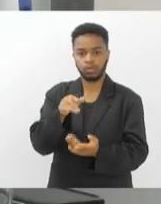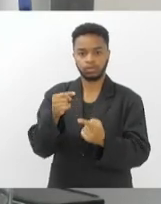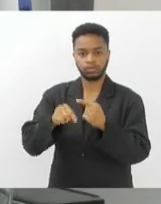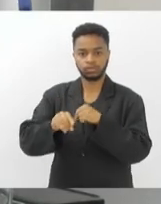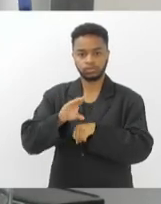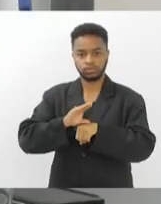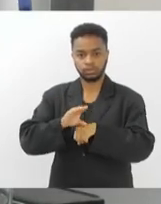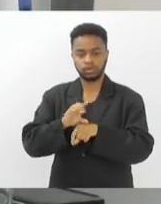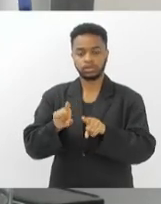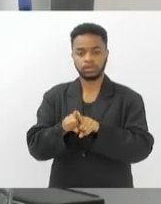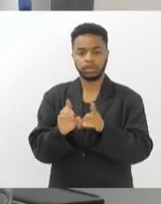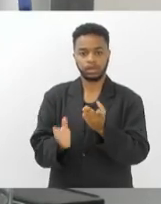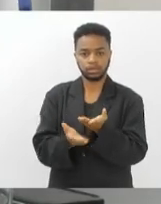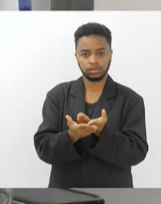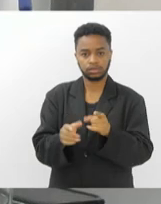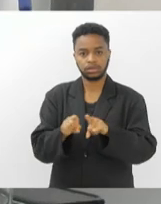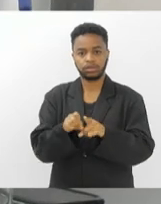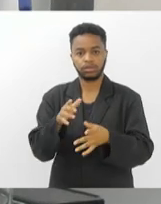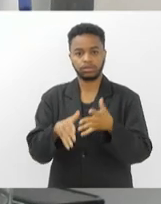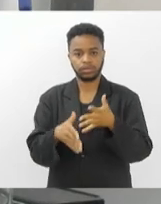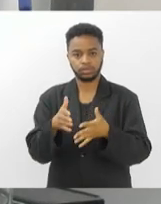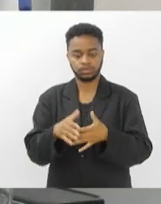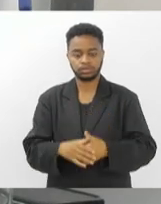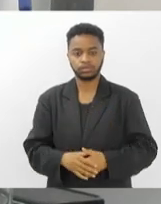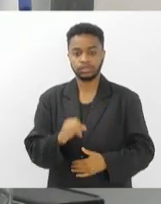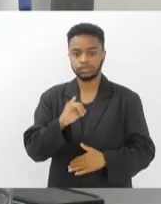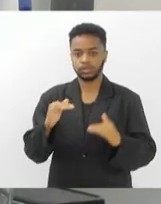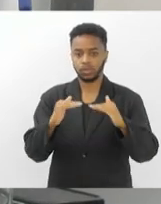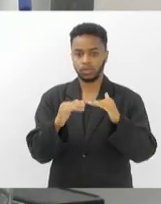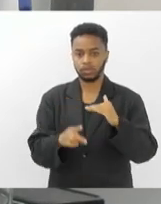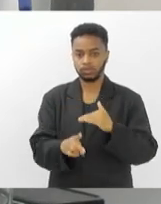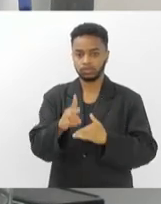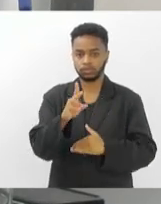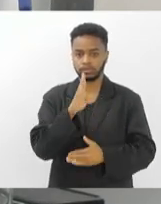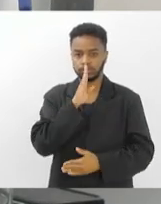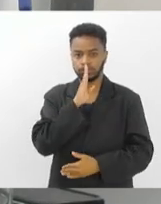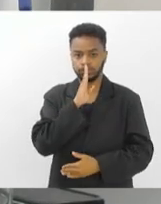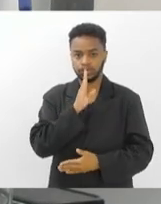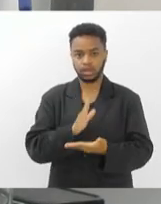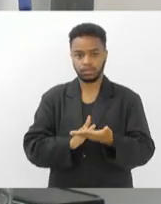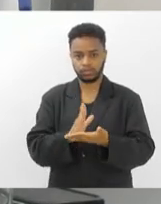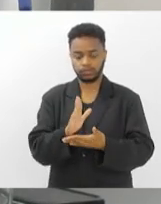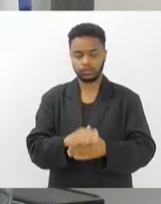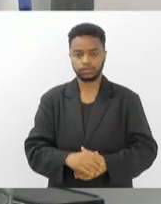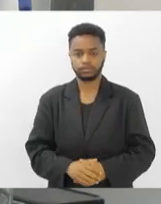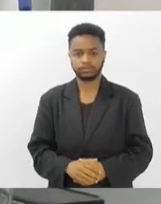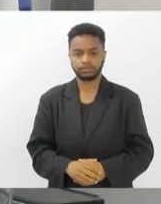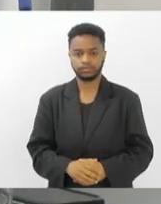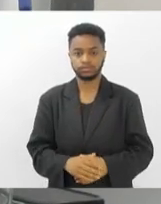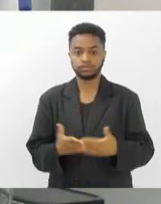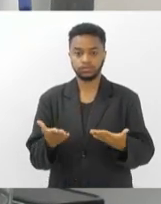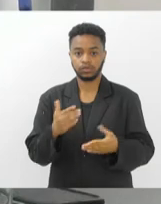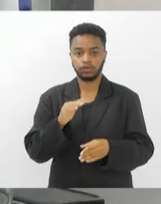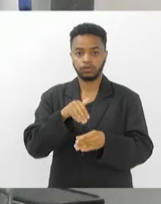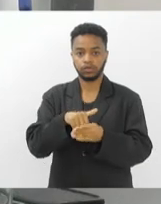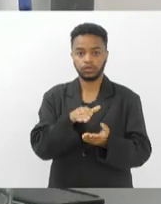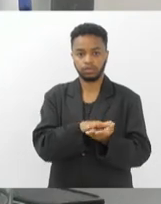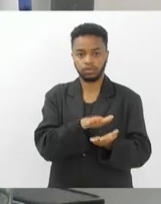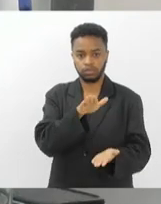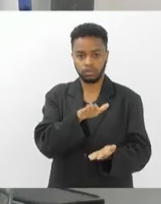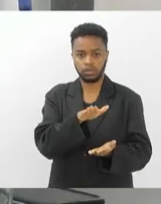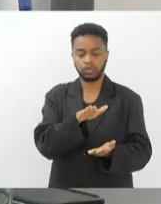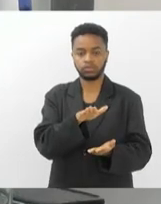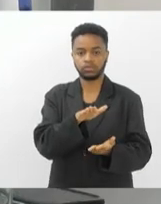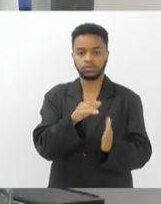inconstitucionalidade, anexação e prejudicabilidade. Senhores que aprovam a votação em bloco, permaneçam como estão, aprovado. Então, votação em bloco dos